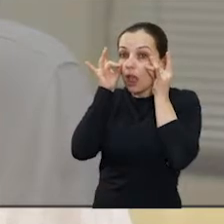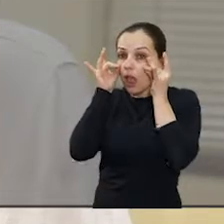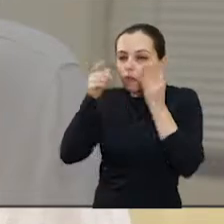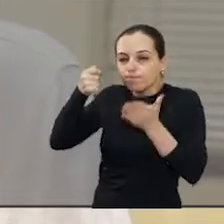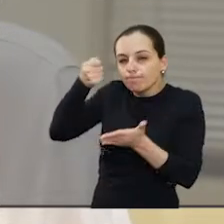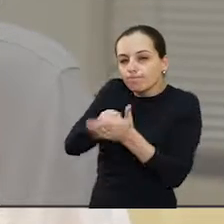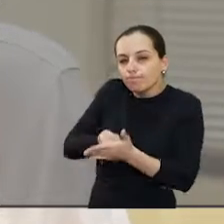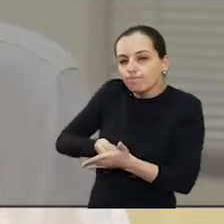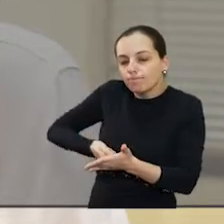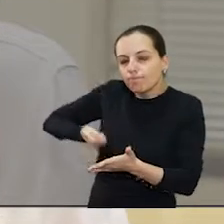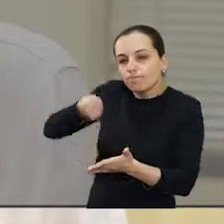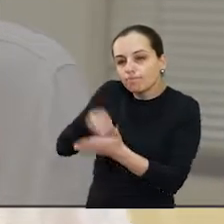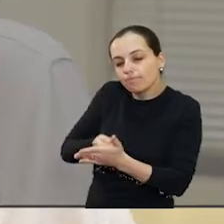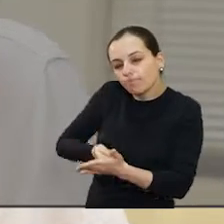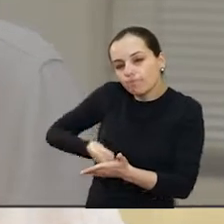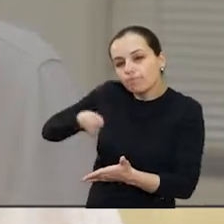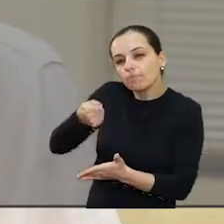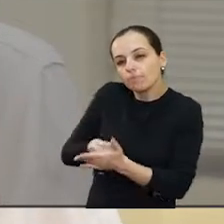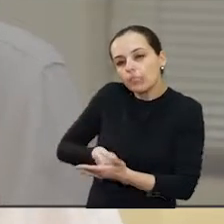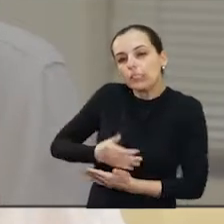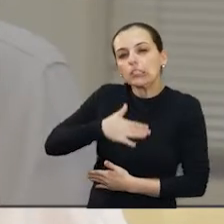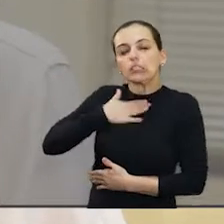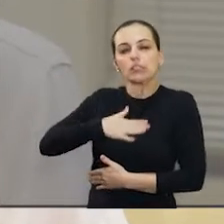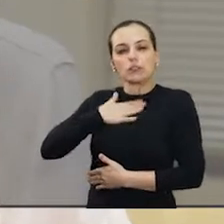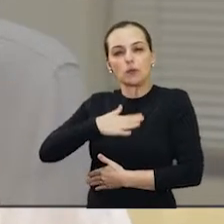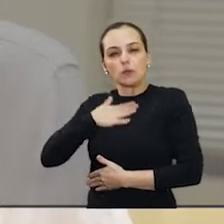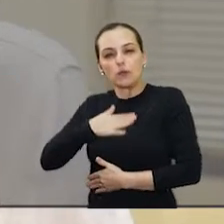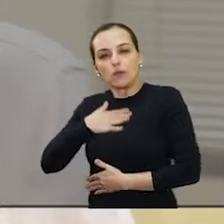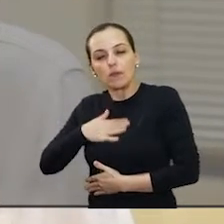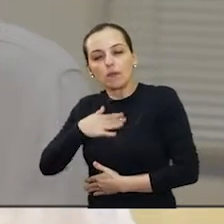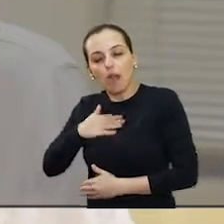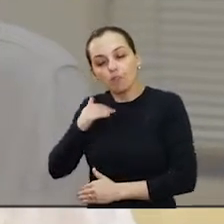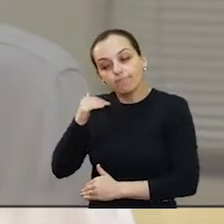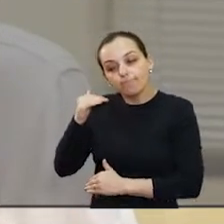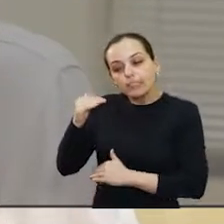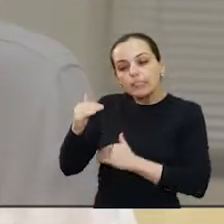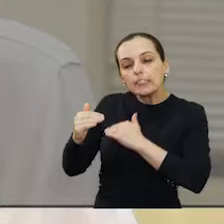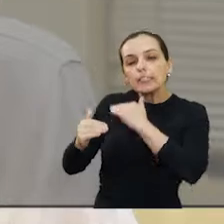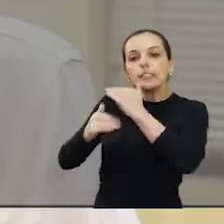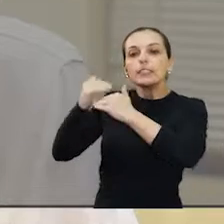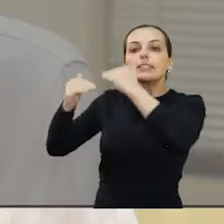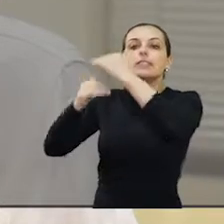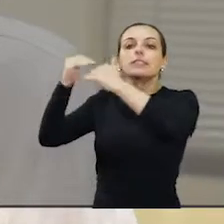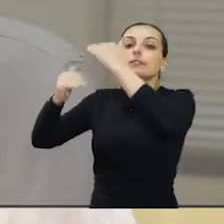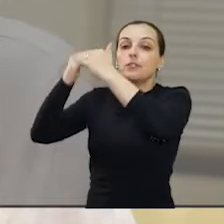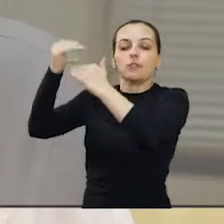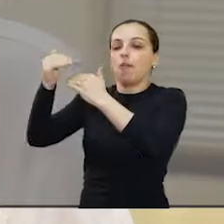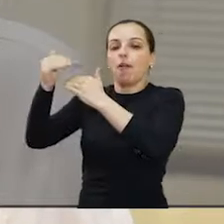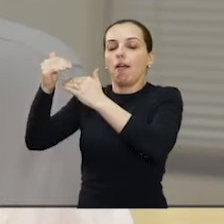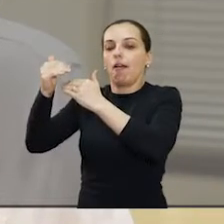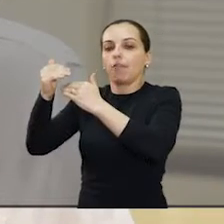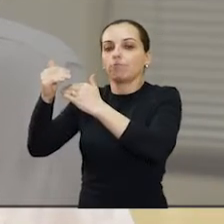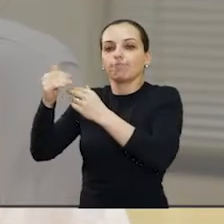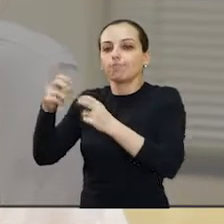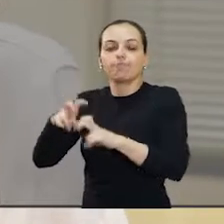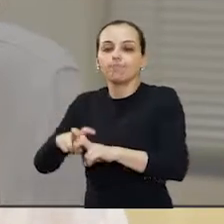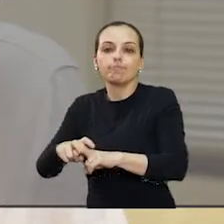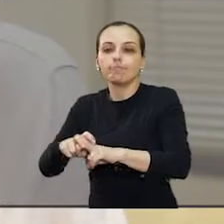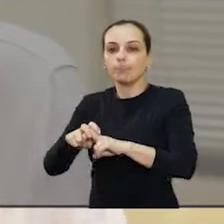ativista pela cidade. Era um cidadão araraquarense e ele tinha uma paixão pela cidade que